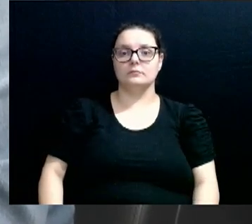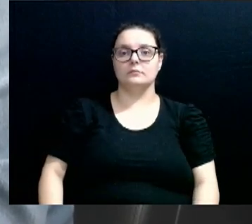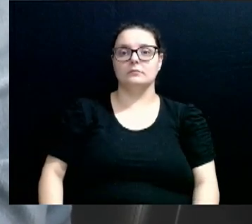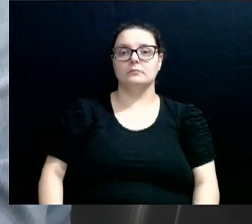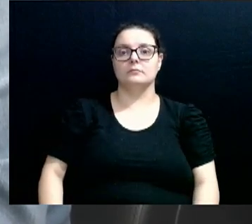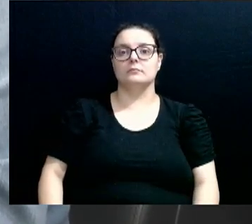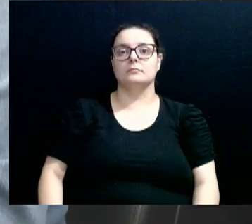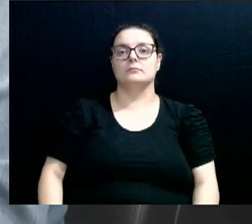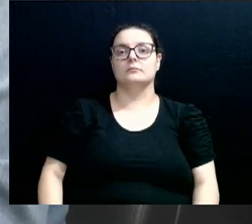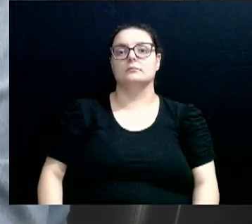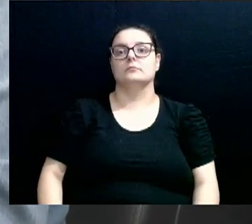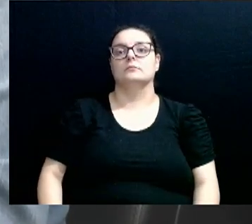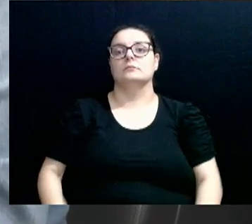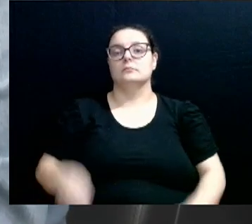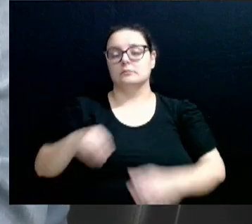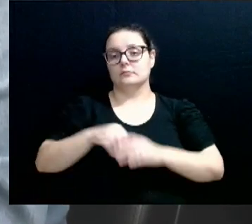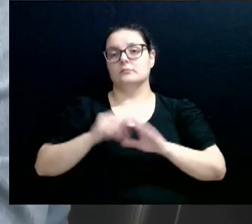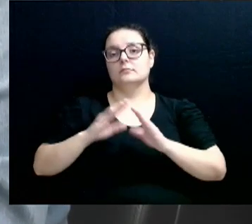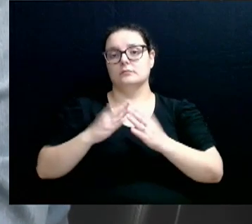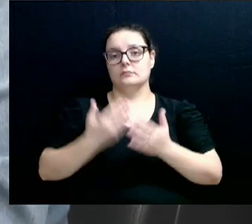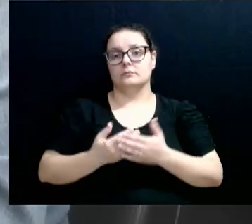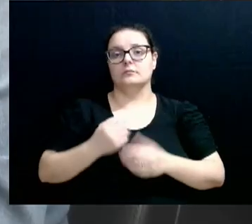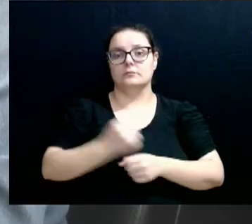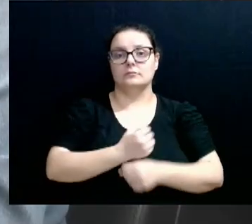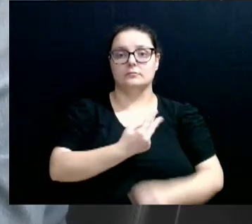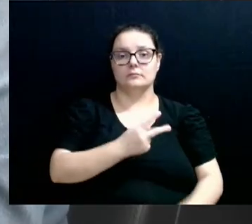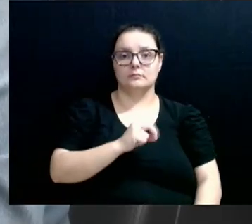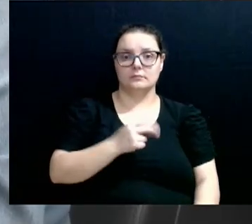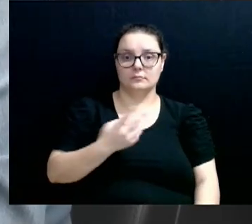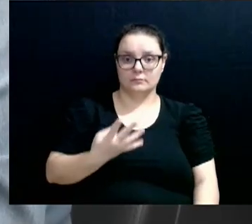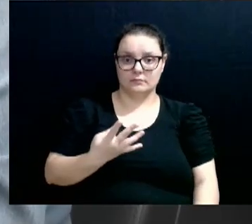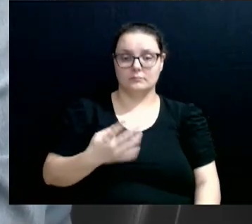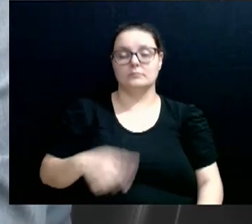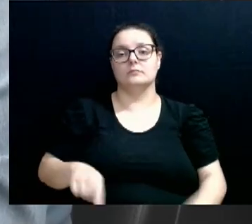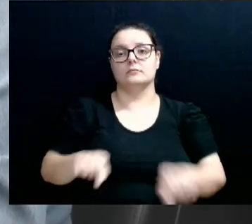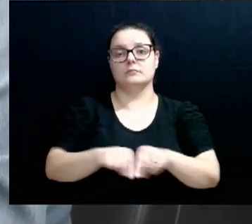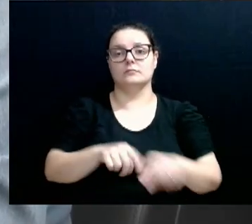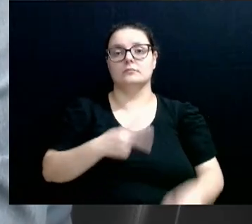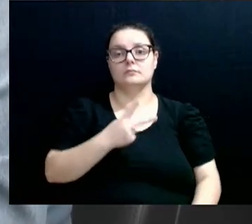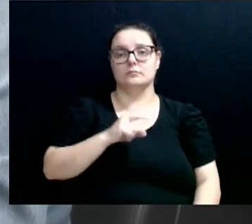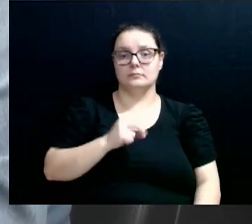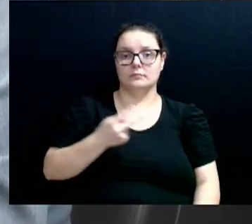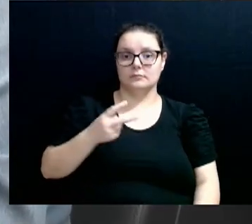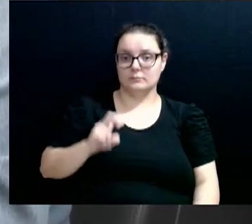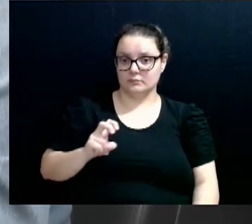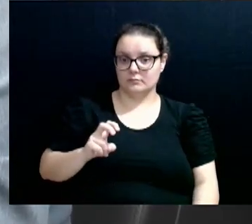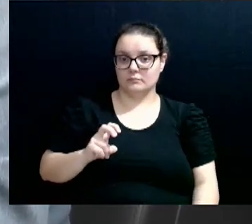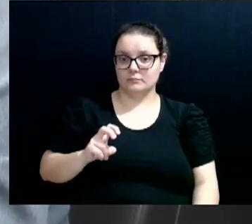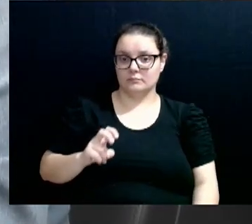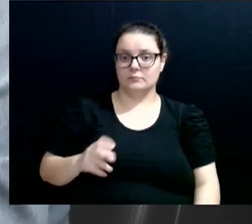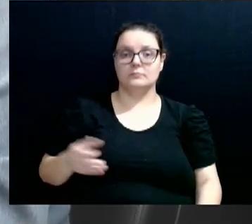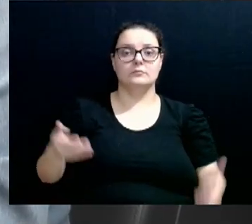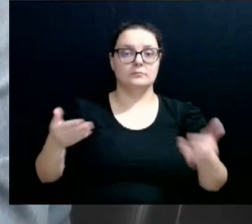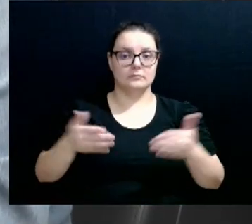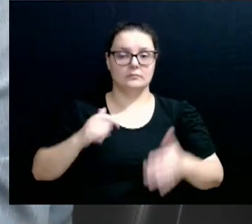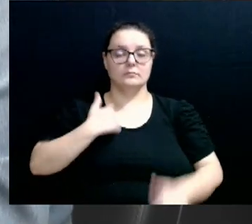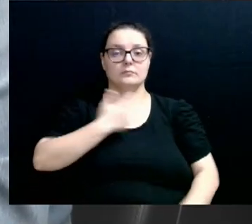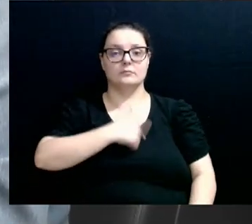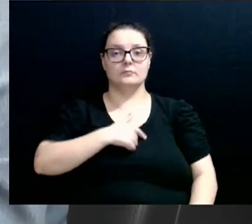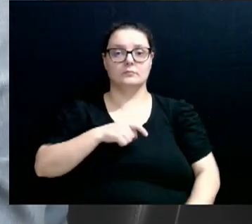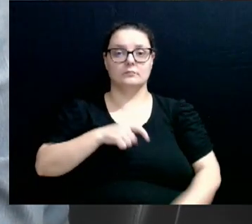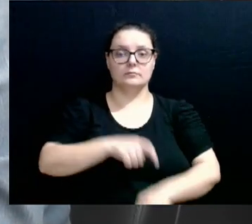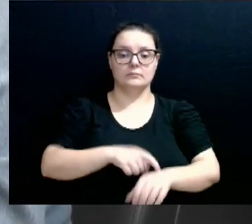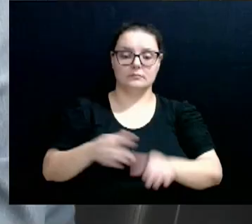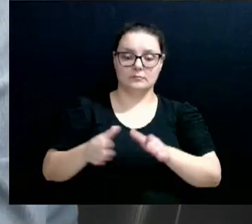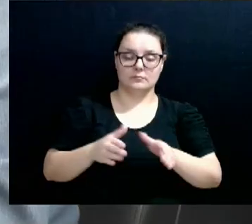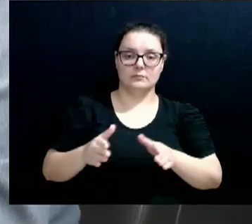ano de 2024 e em 2025, e agora nós estamos numa fase um pouco mais